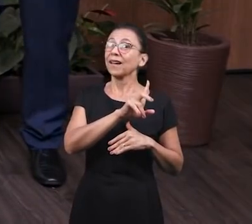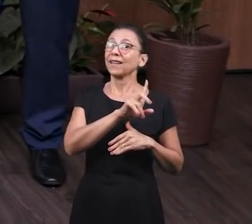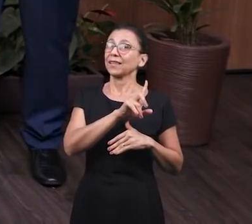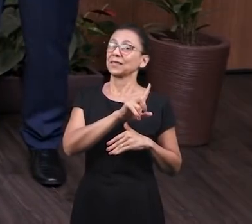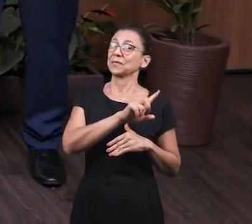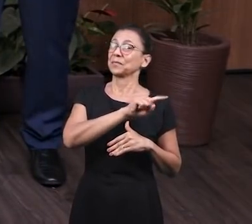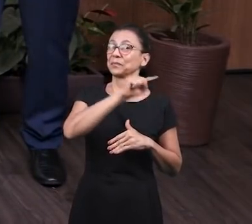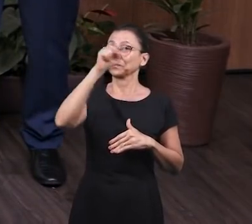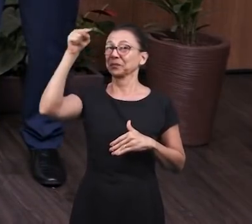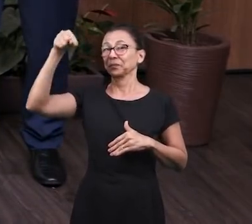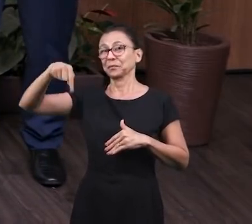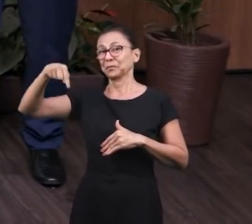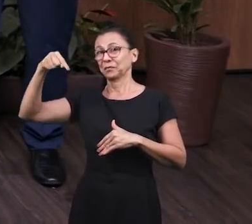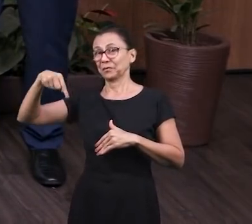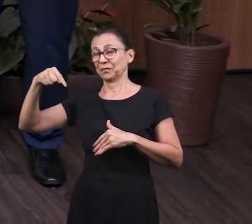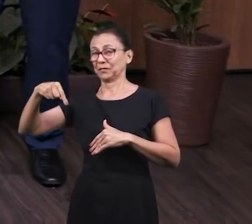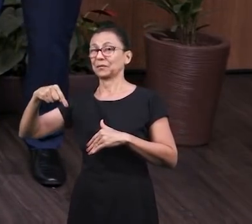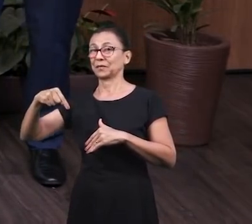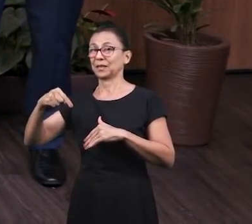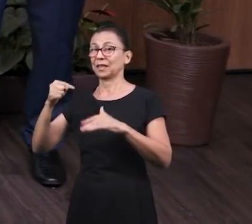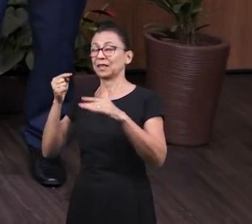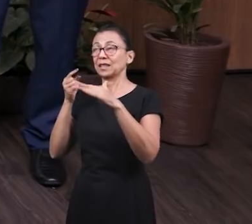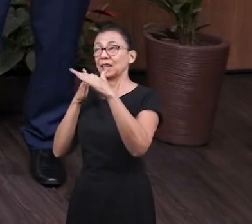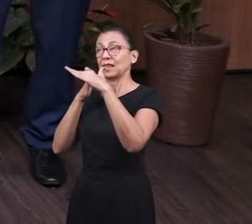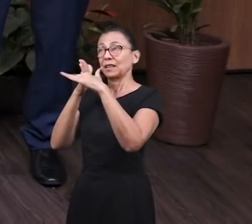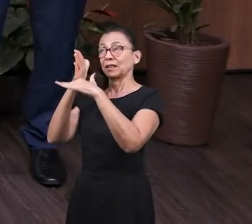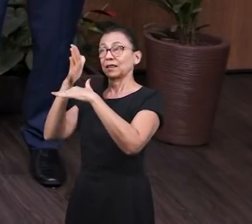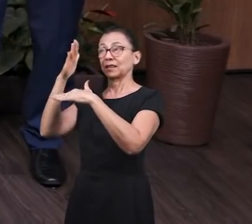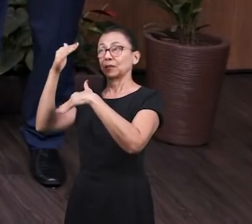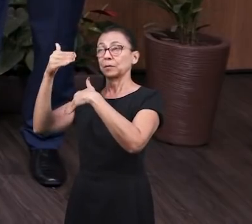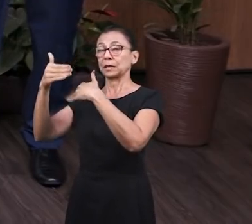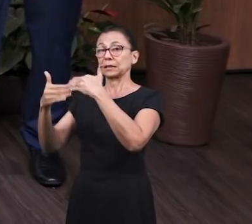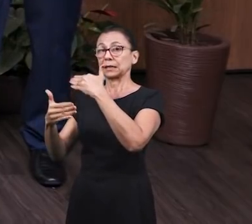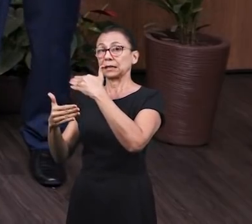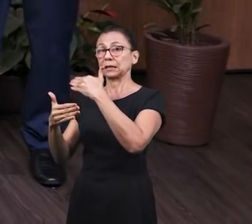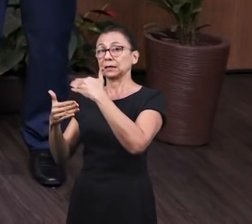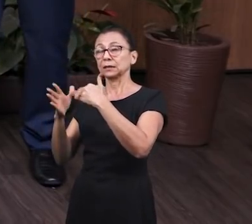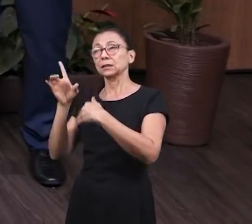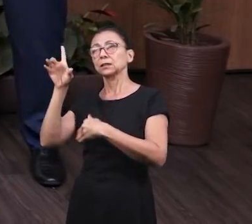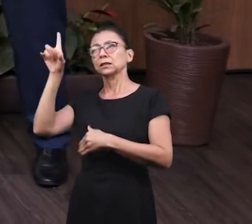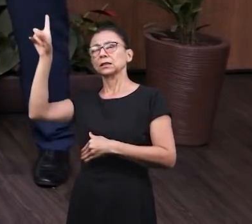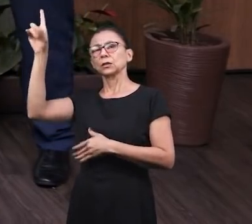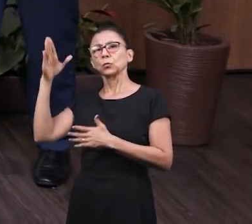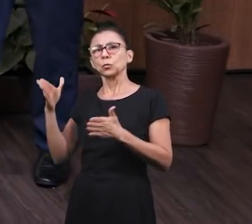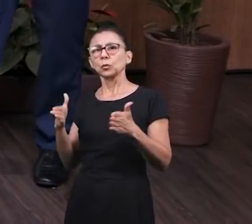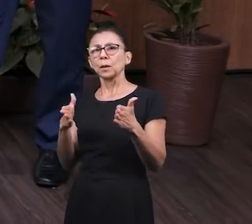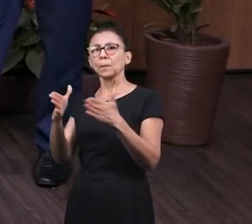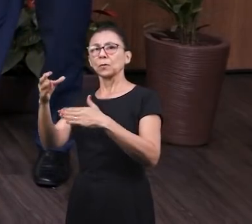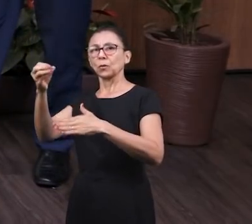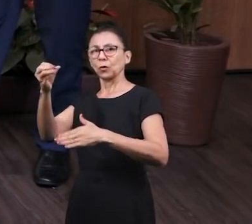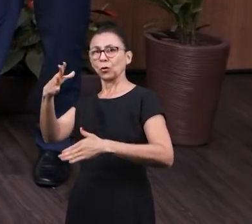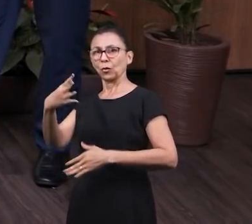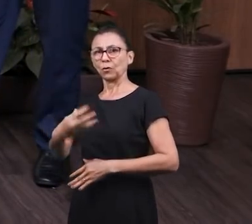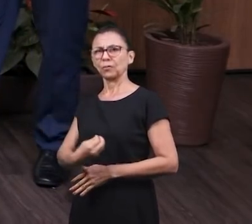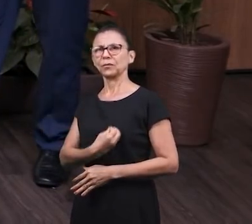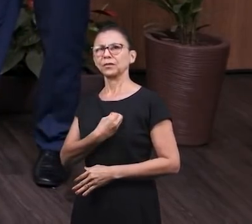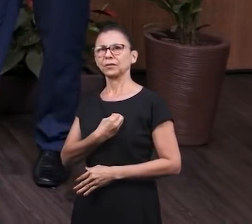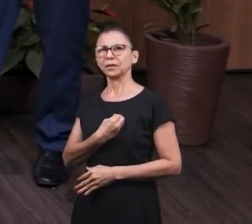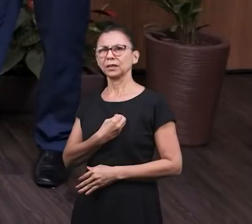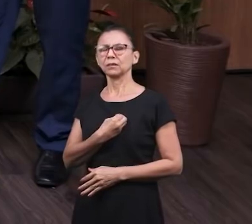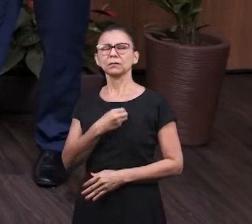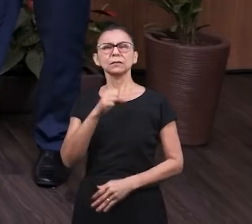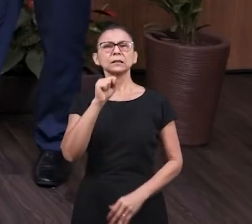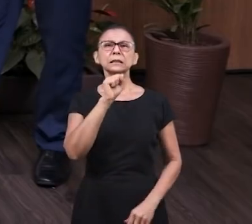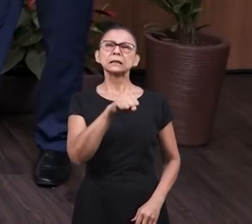no tabernáculo celestial se dá por um novo e vivo caminho. Sim,